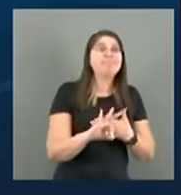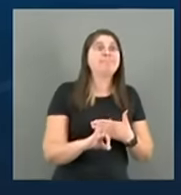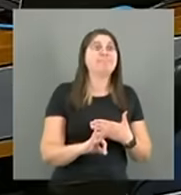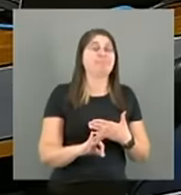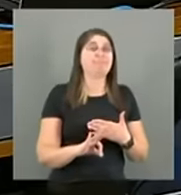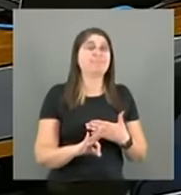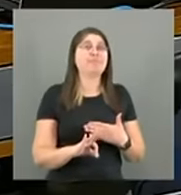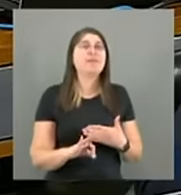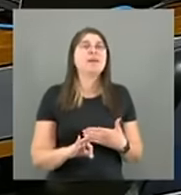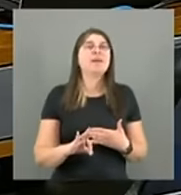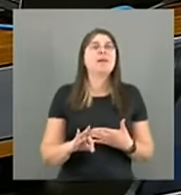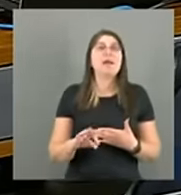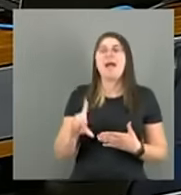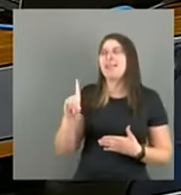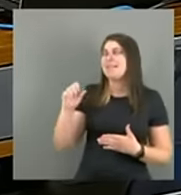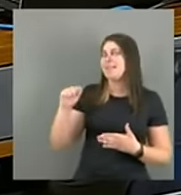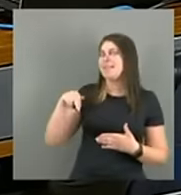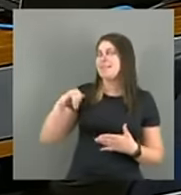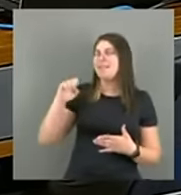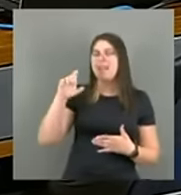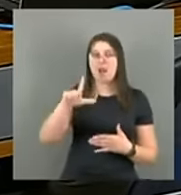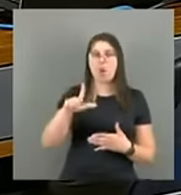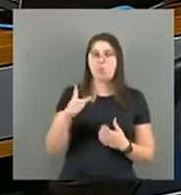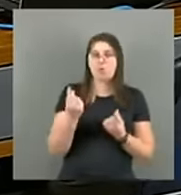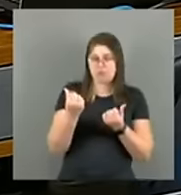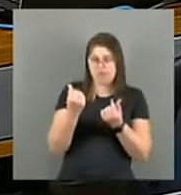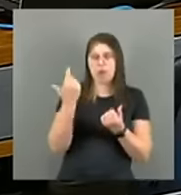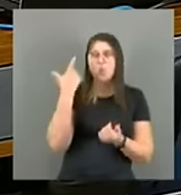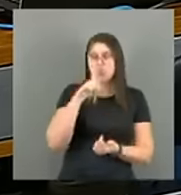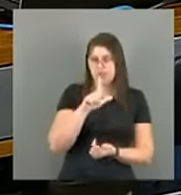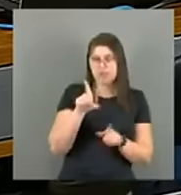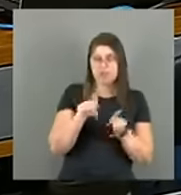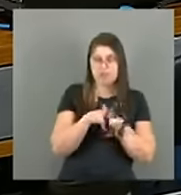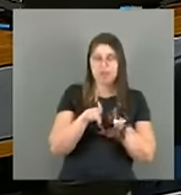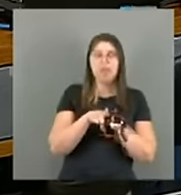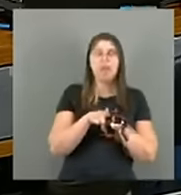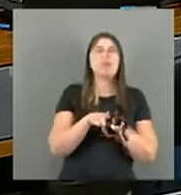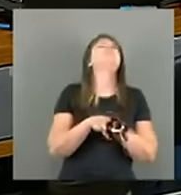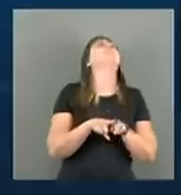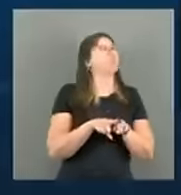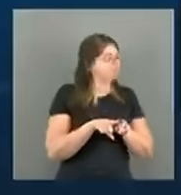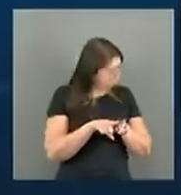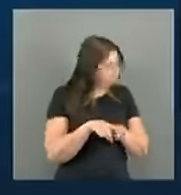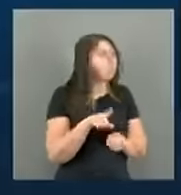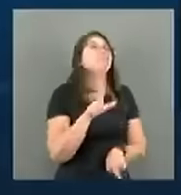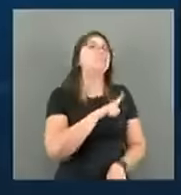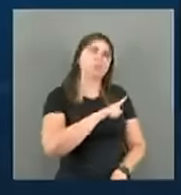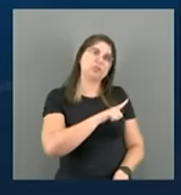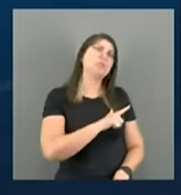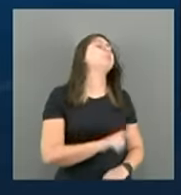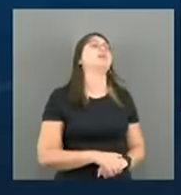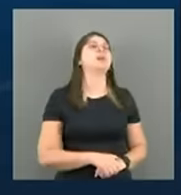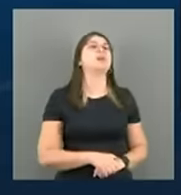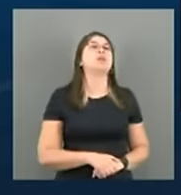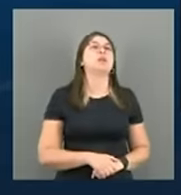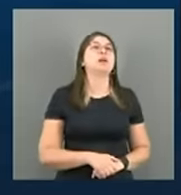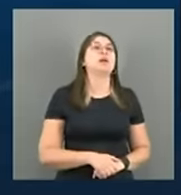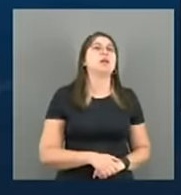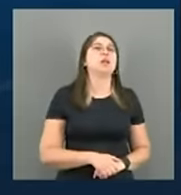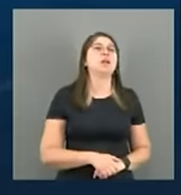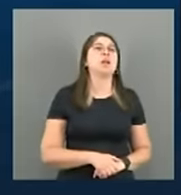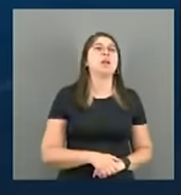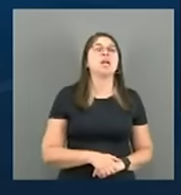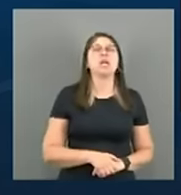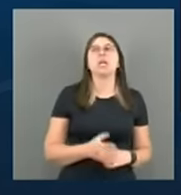O Daniel tinha participação no rendimento desse botim? Tinha. Eu não vou falar para você que eu tenho comprovante